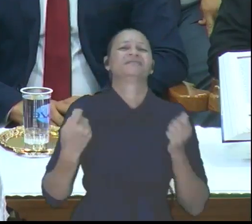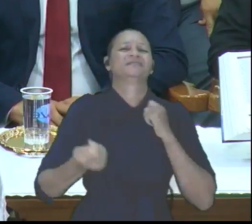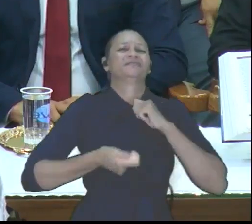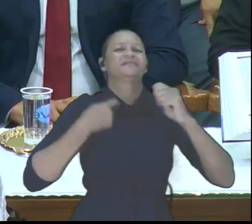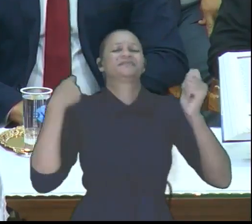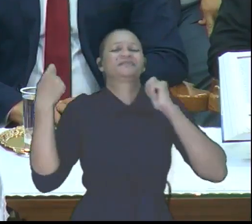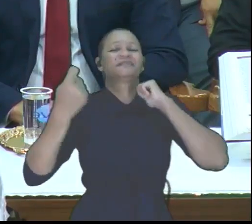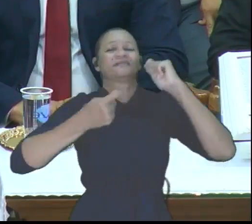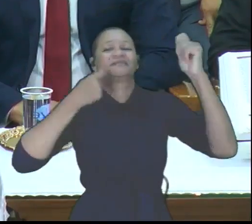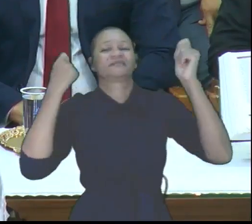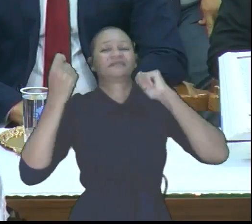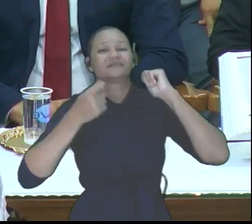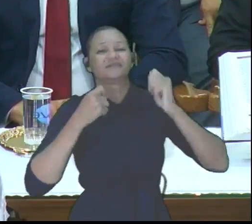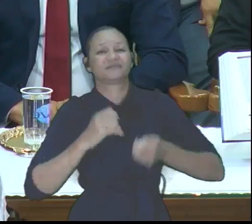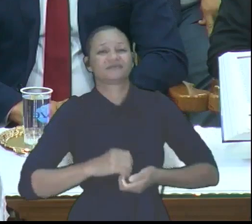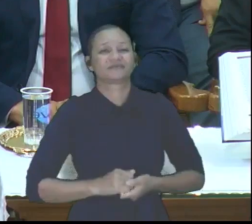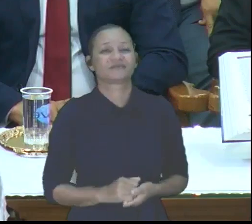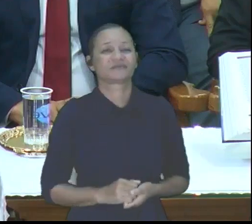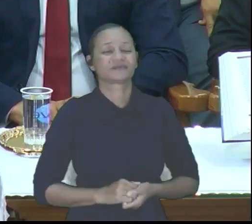Aleluia.